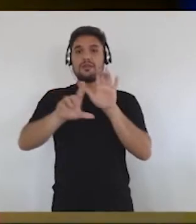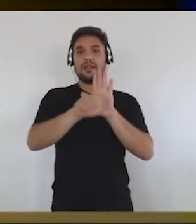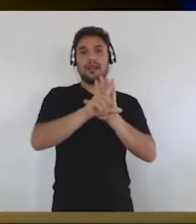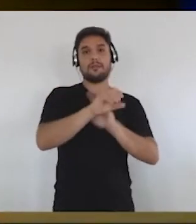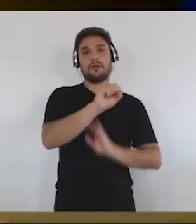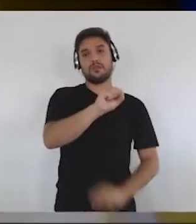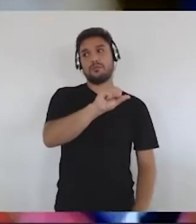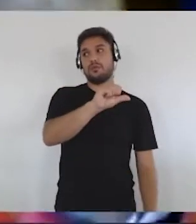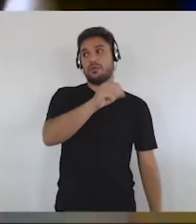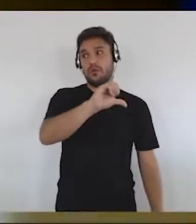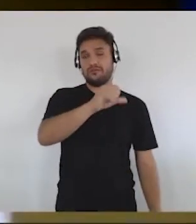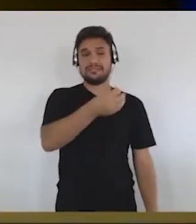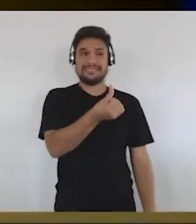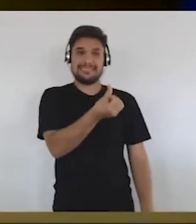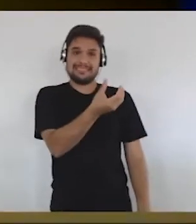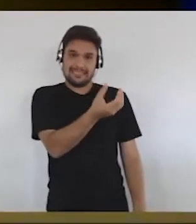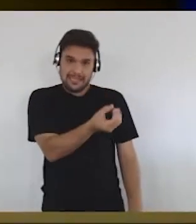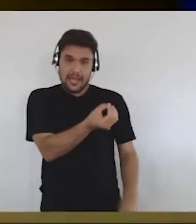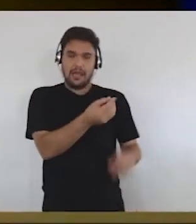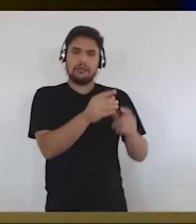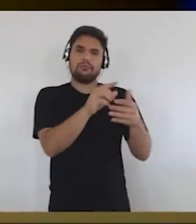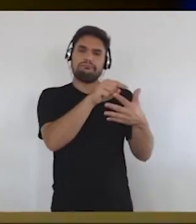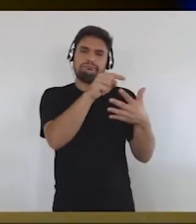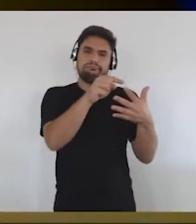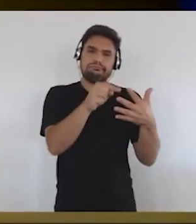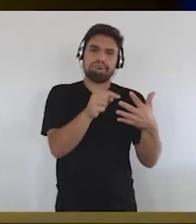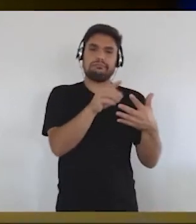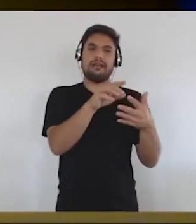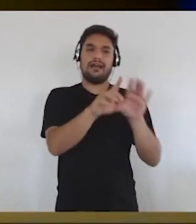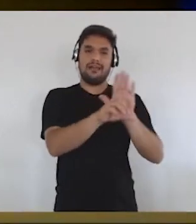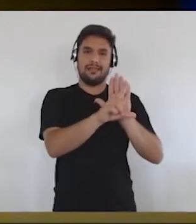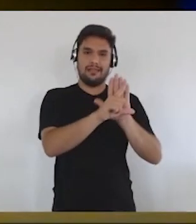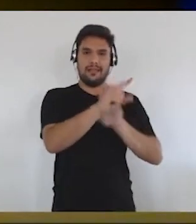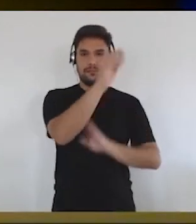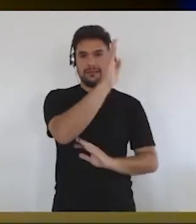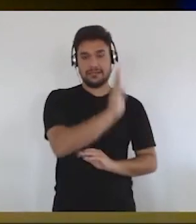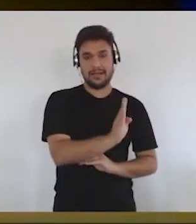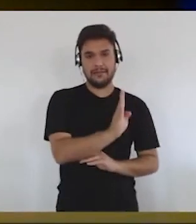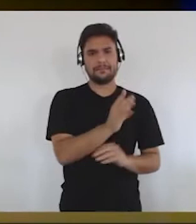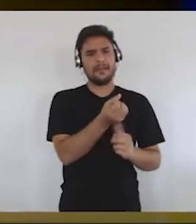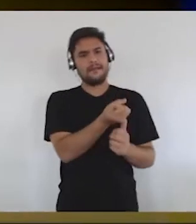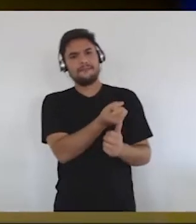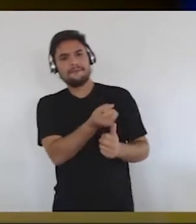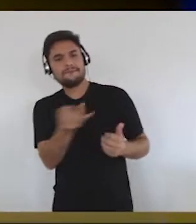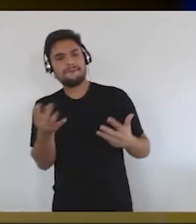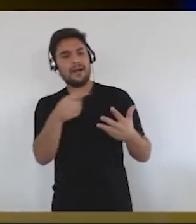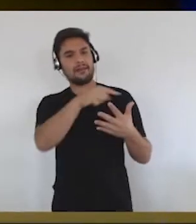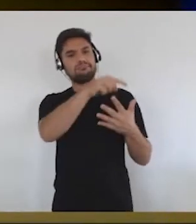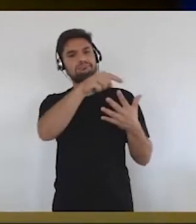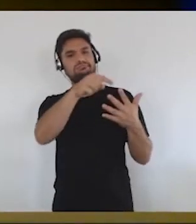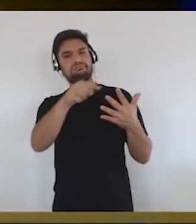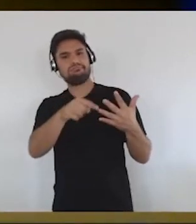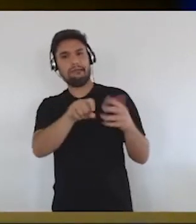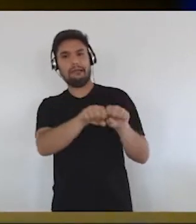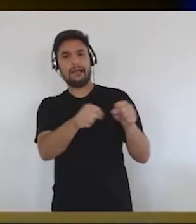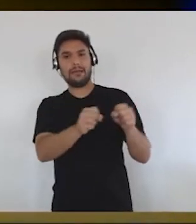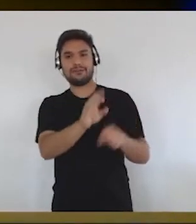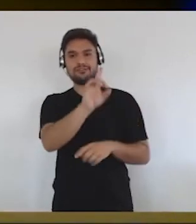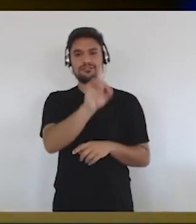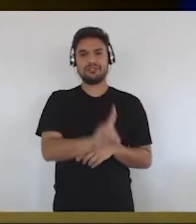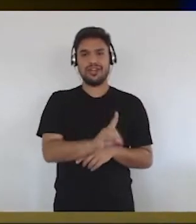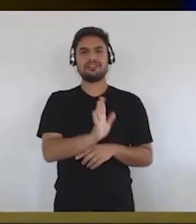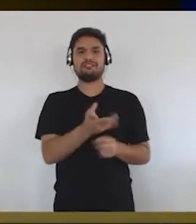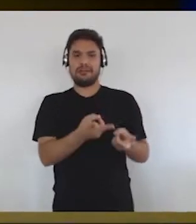Federal 8.906 e dos pactos recepcionados por nosso ordenamento jurídico, diversas formas de violação são observadas.